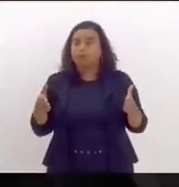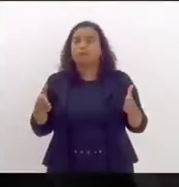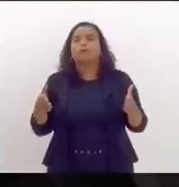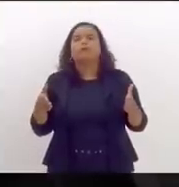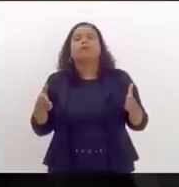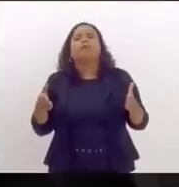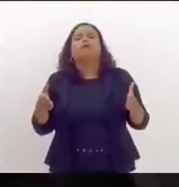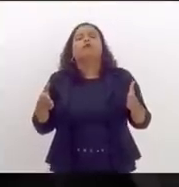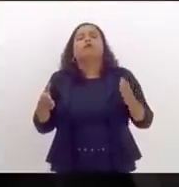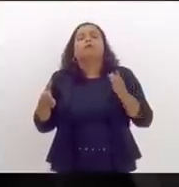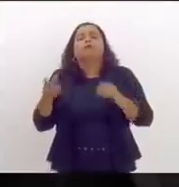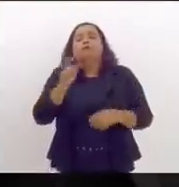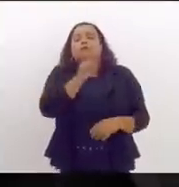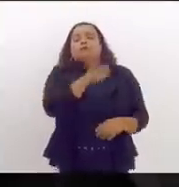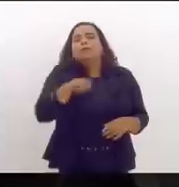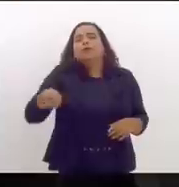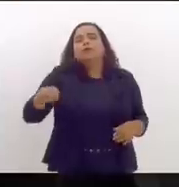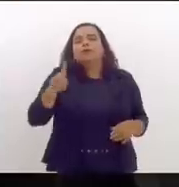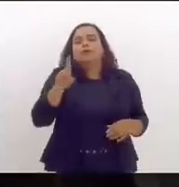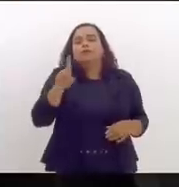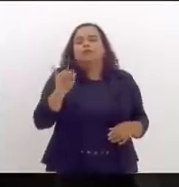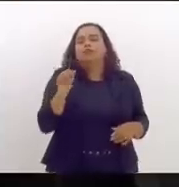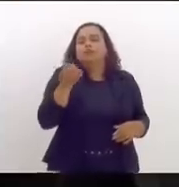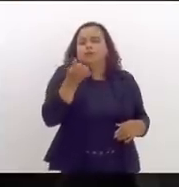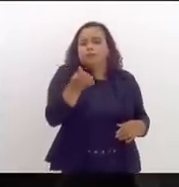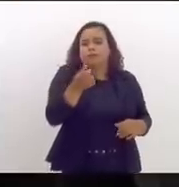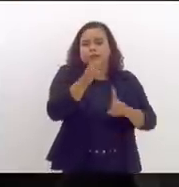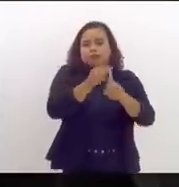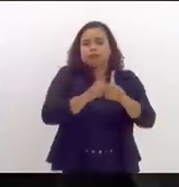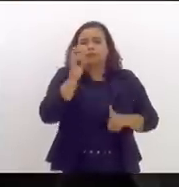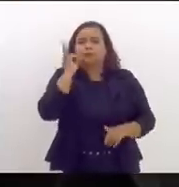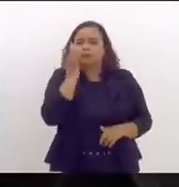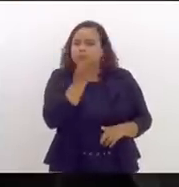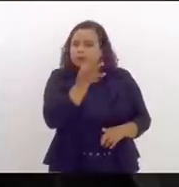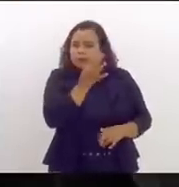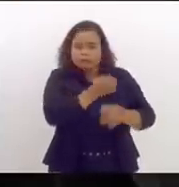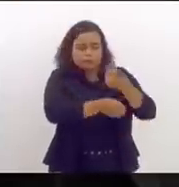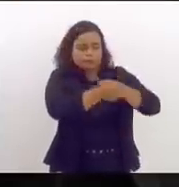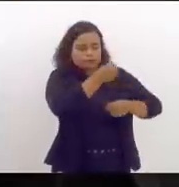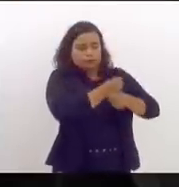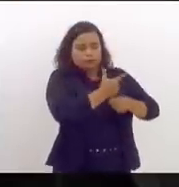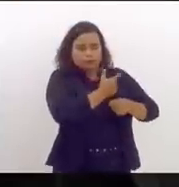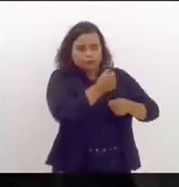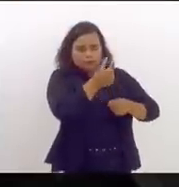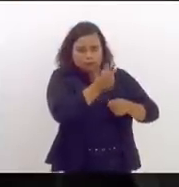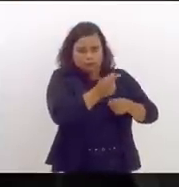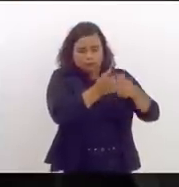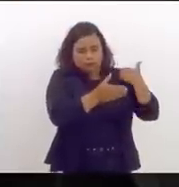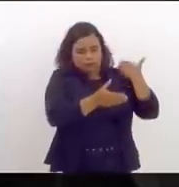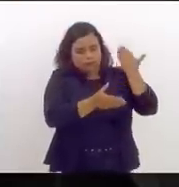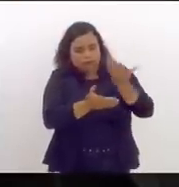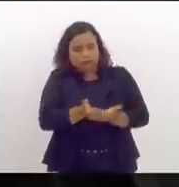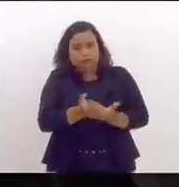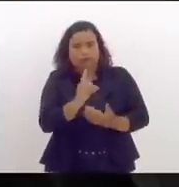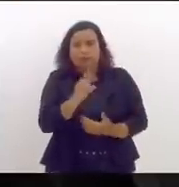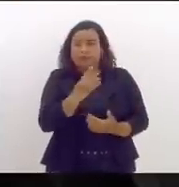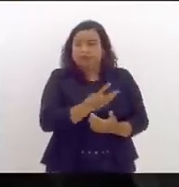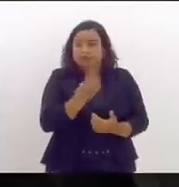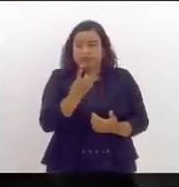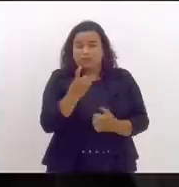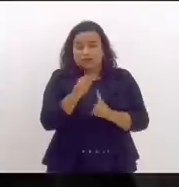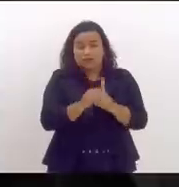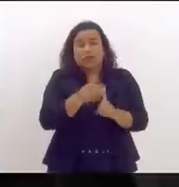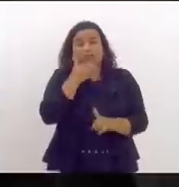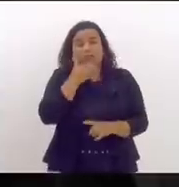os meses de 6 de setembro de 2017 até 31 de Dezembro